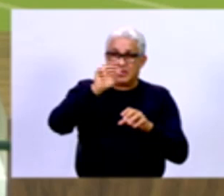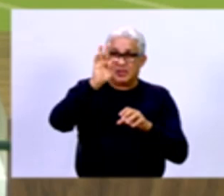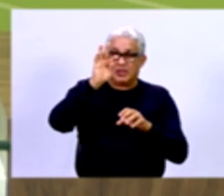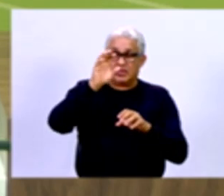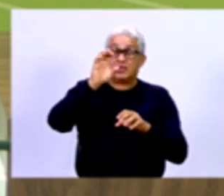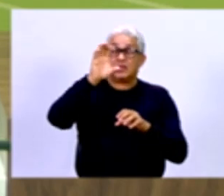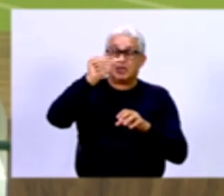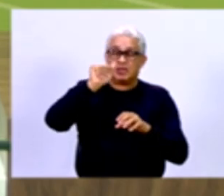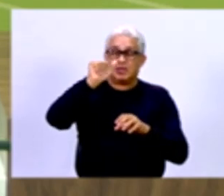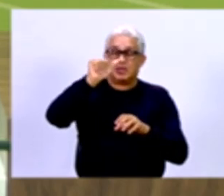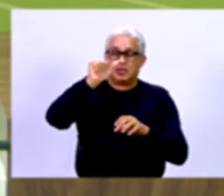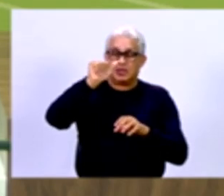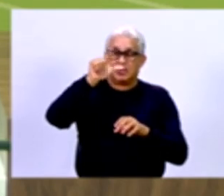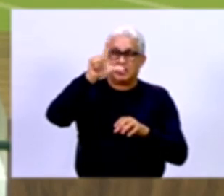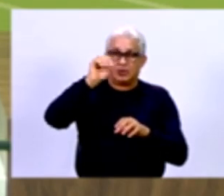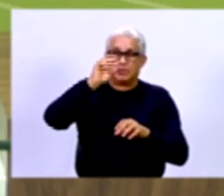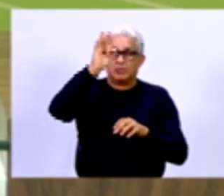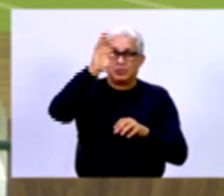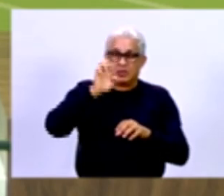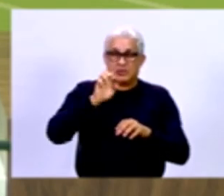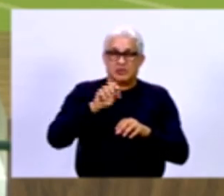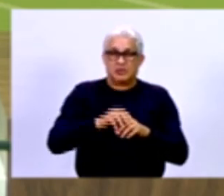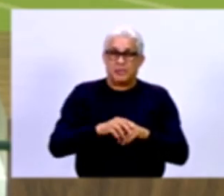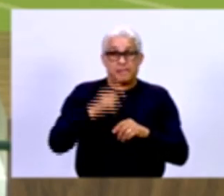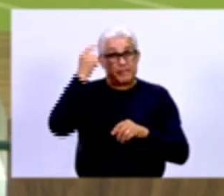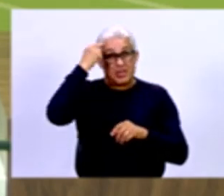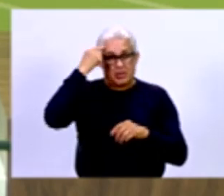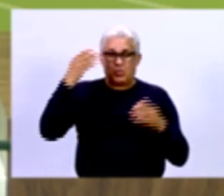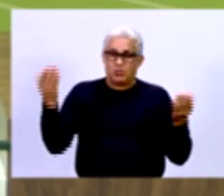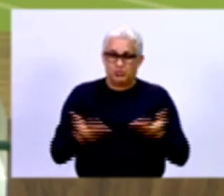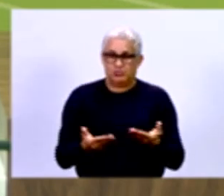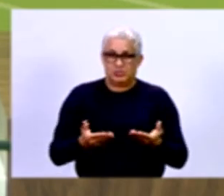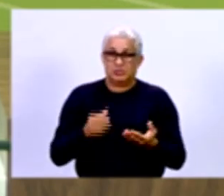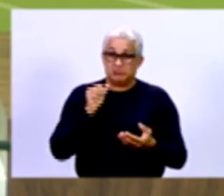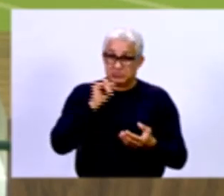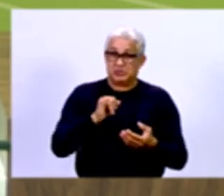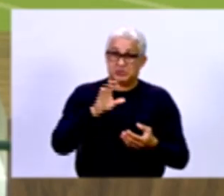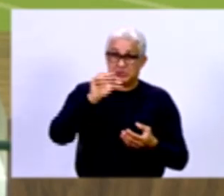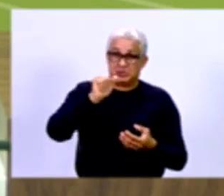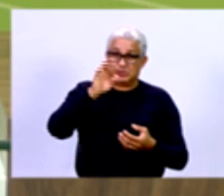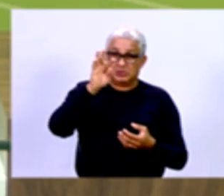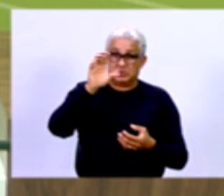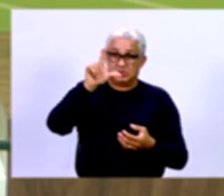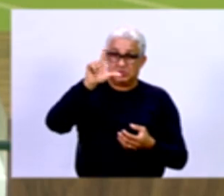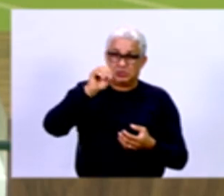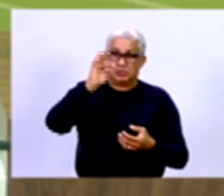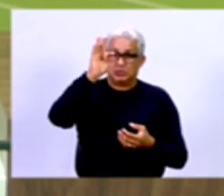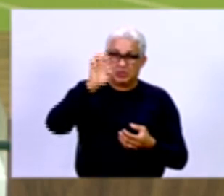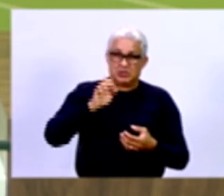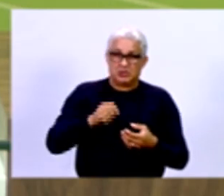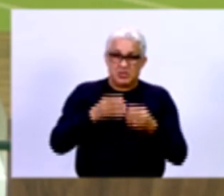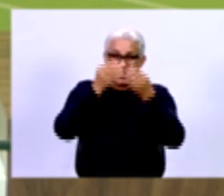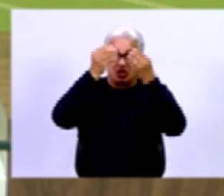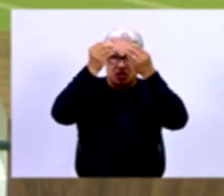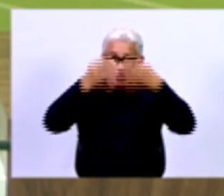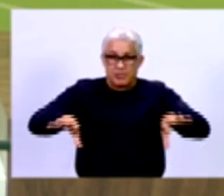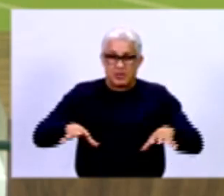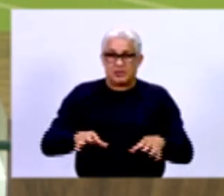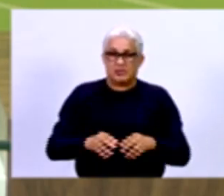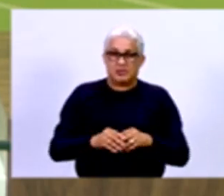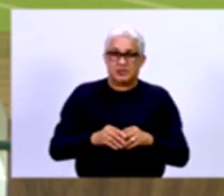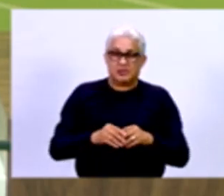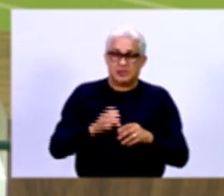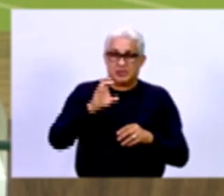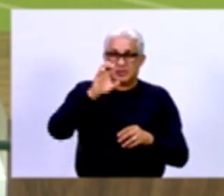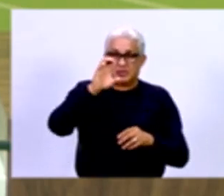pagar a dívida e talvez quebrar os bancos internacionais, hoje em dia, se for dado o calote, quem vai ser quebrado é a classe média brasileira, porque são a classe